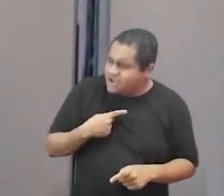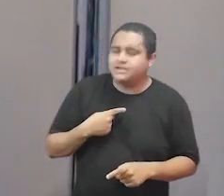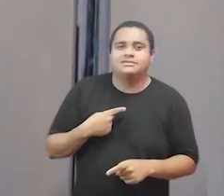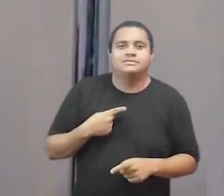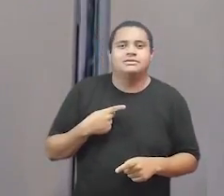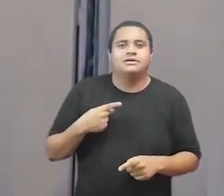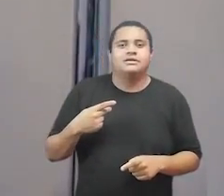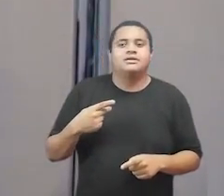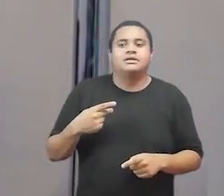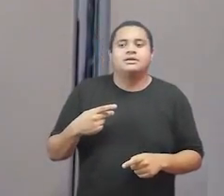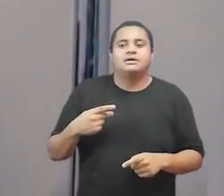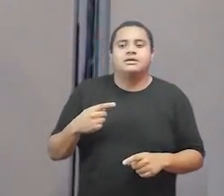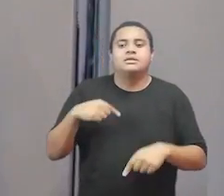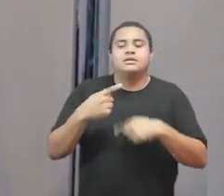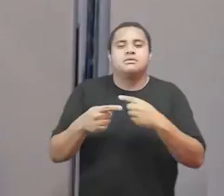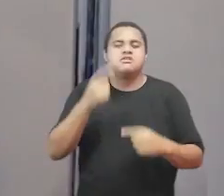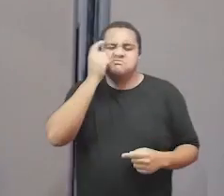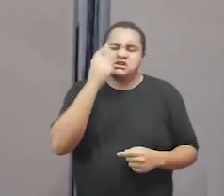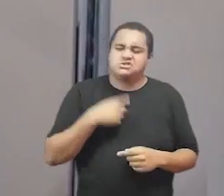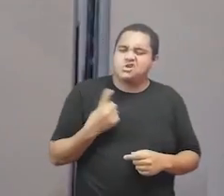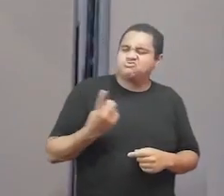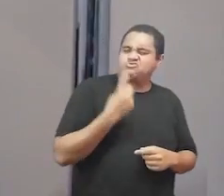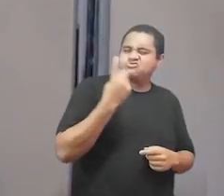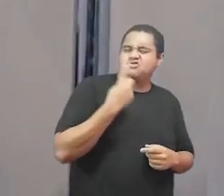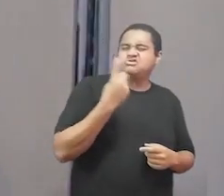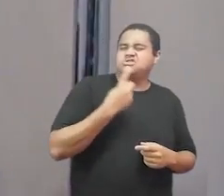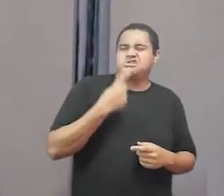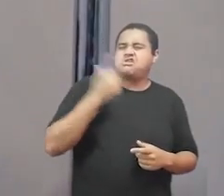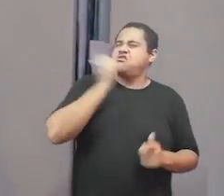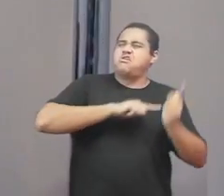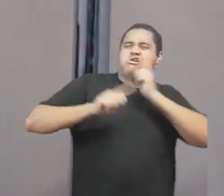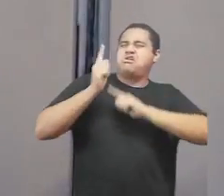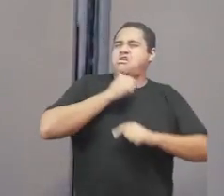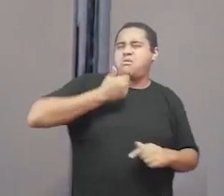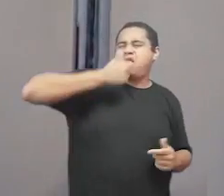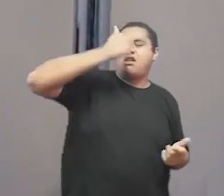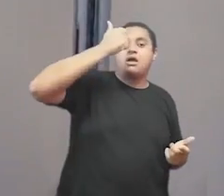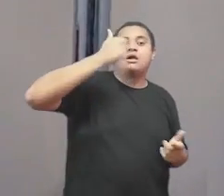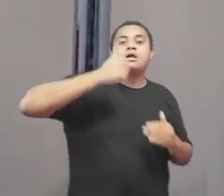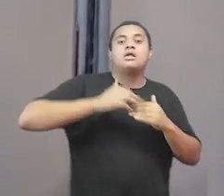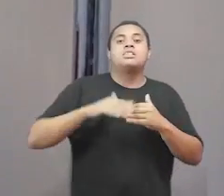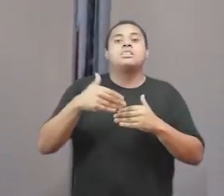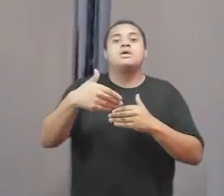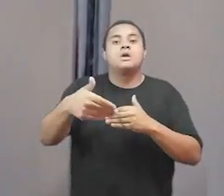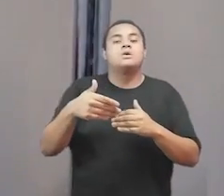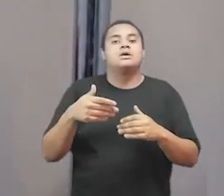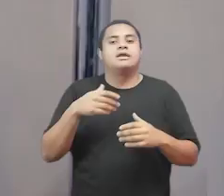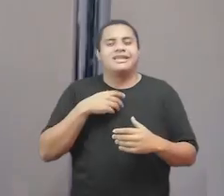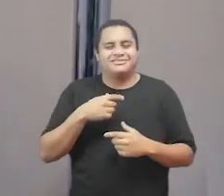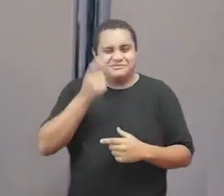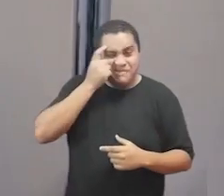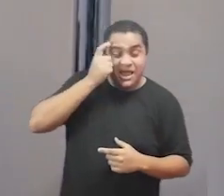anos. Eu tinha o apelo do McQuaid, sabe? O apelo do lobo solitário, fazendo tudo sozinho. Até que o que começou a mudar esse